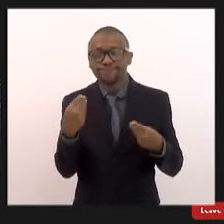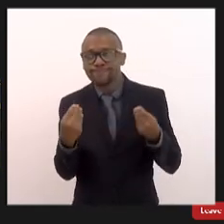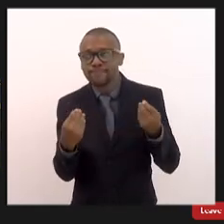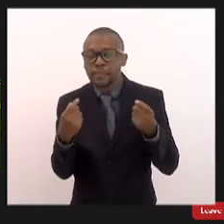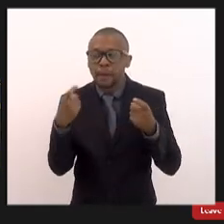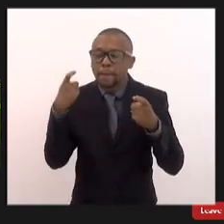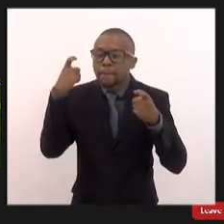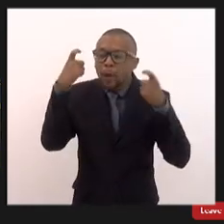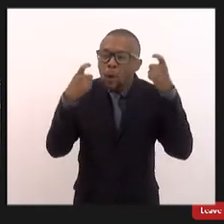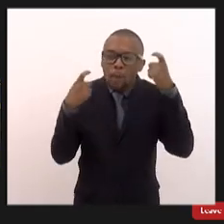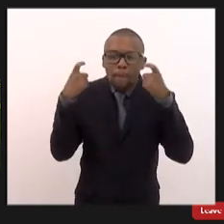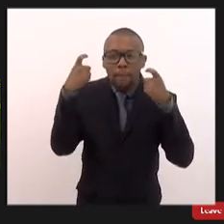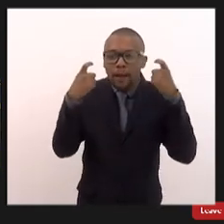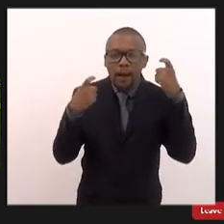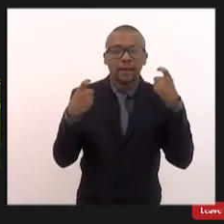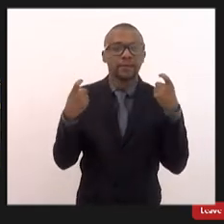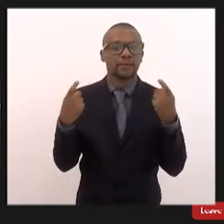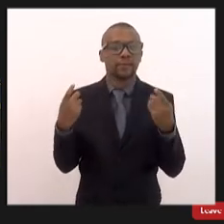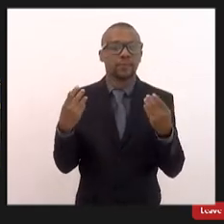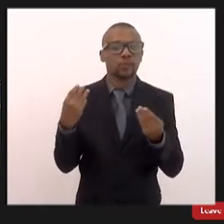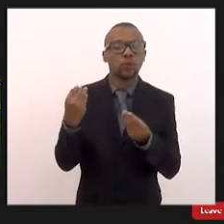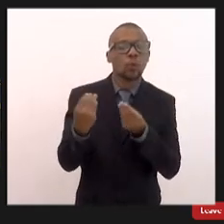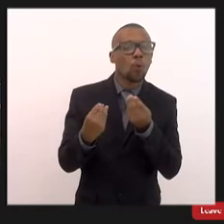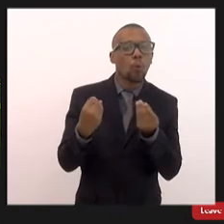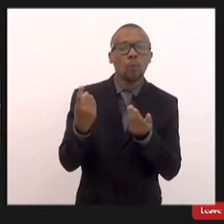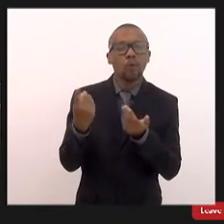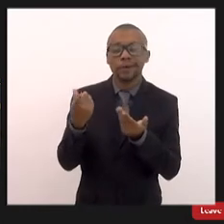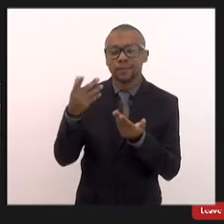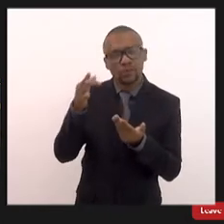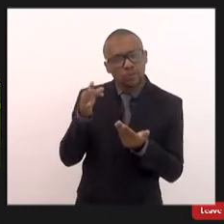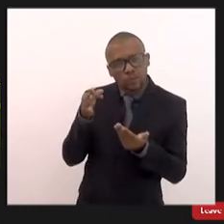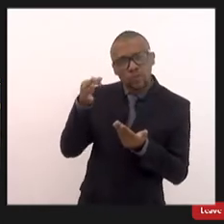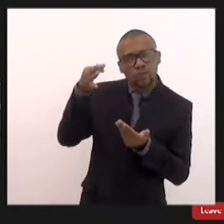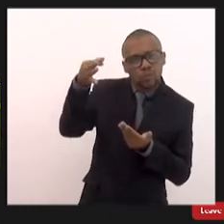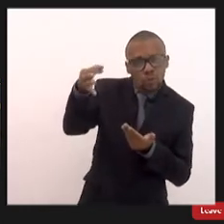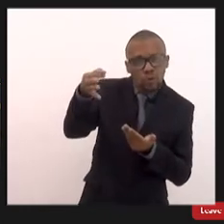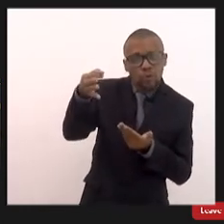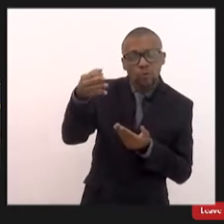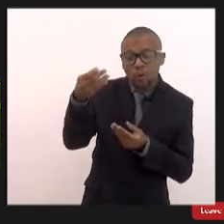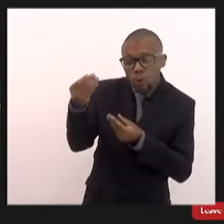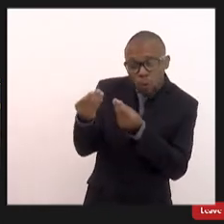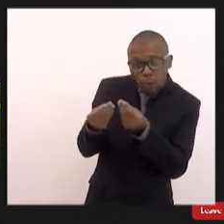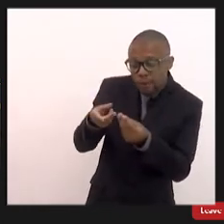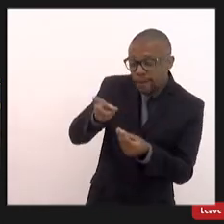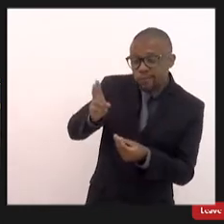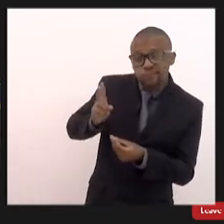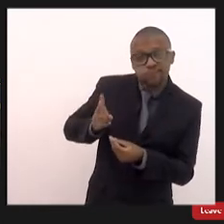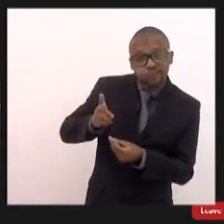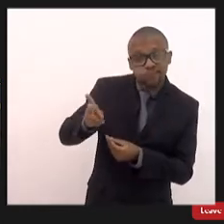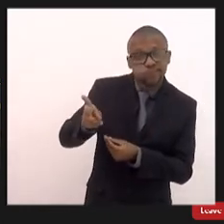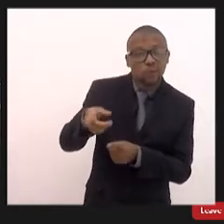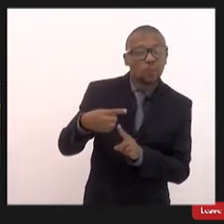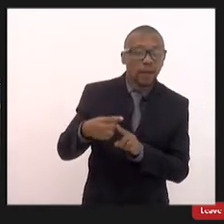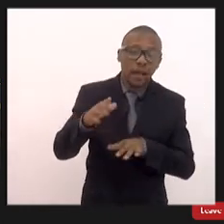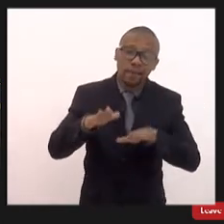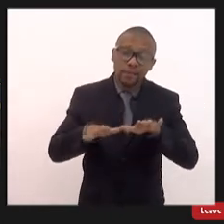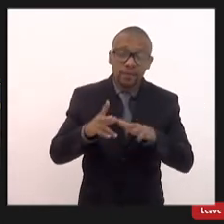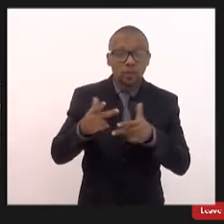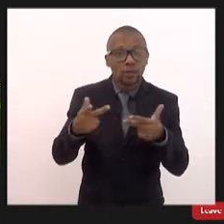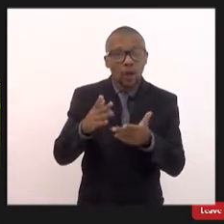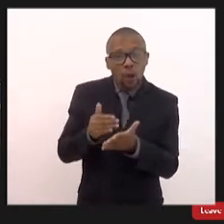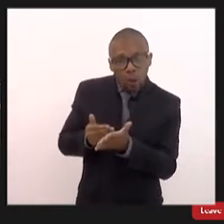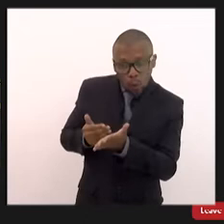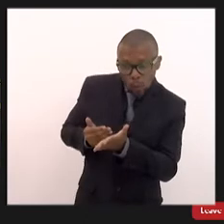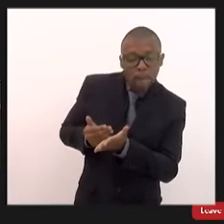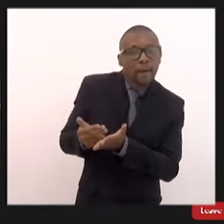preocupada, né, de como se daria a continuidade, porque muitas vezes as coisas começam,